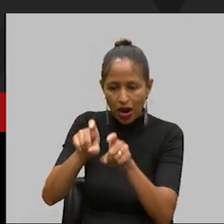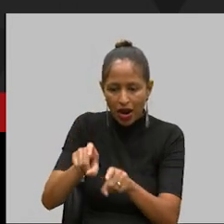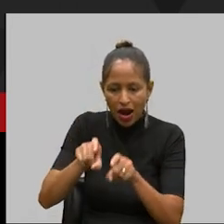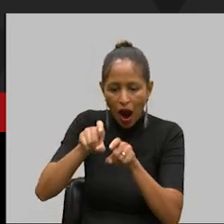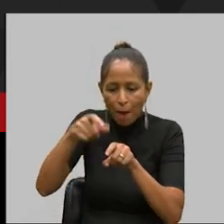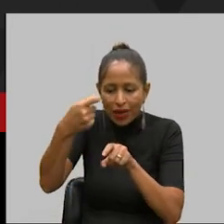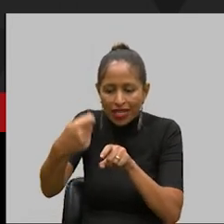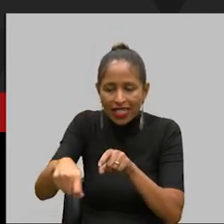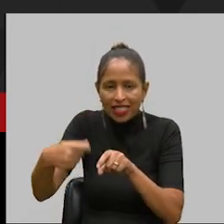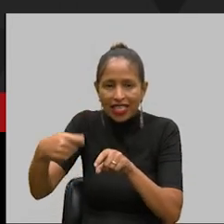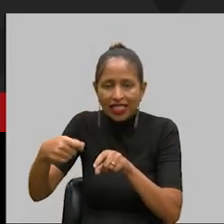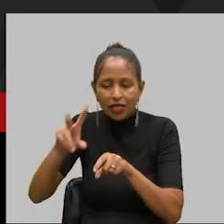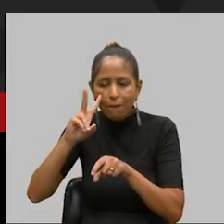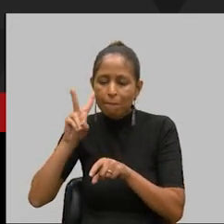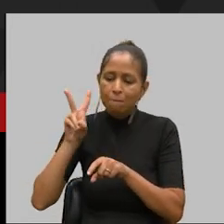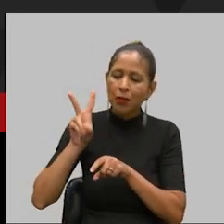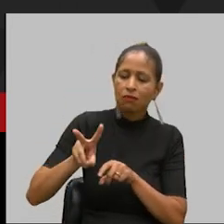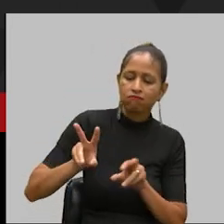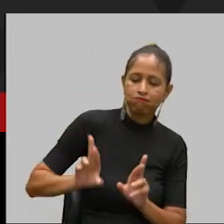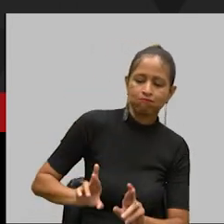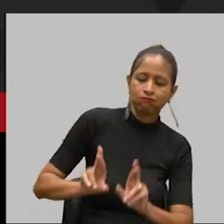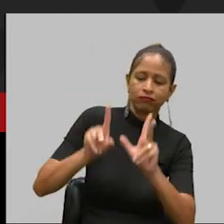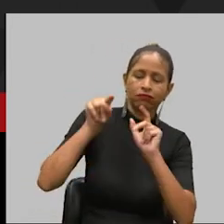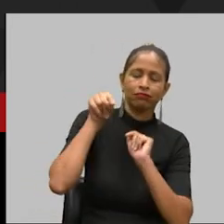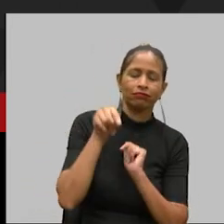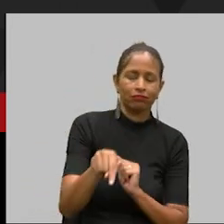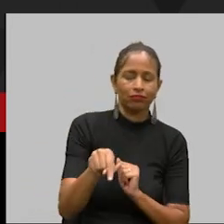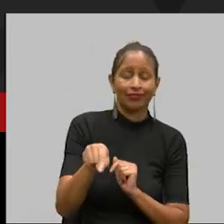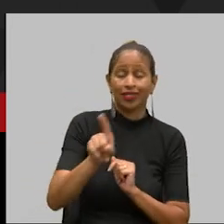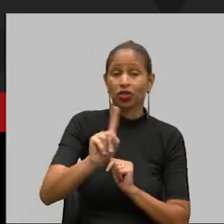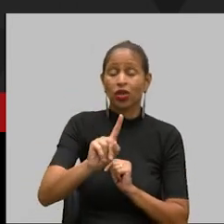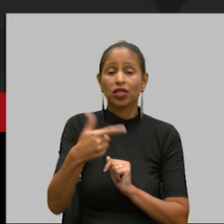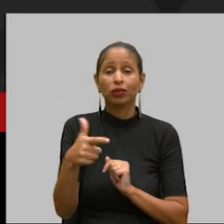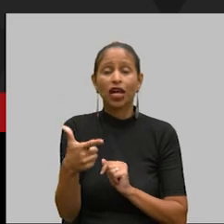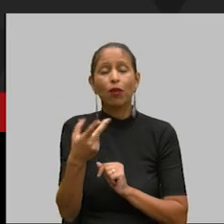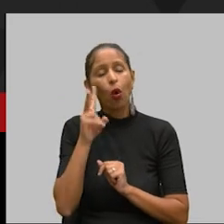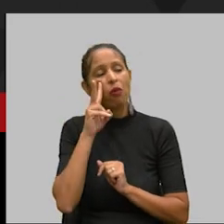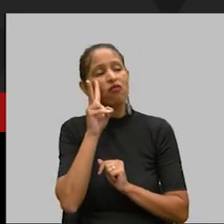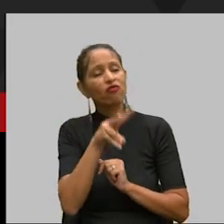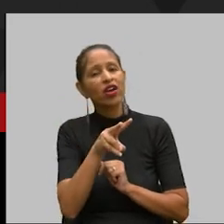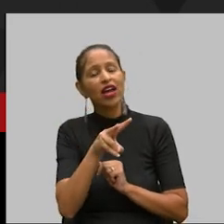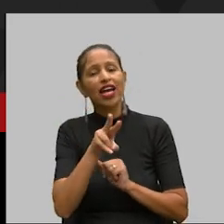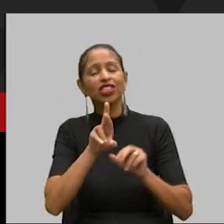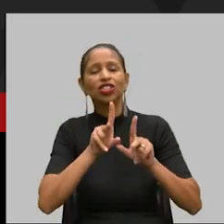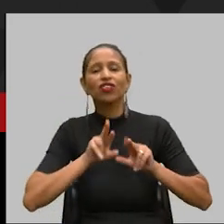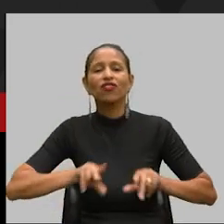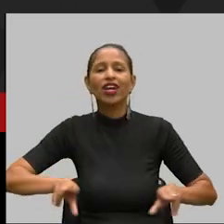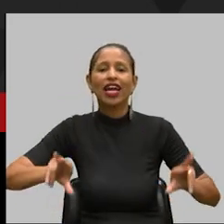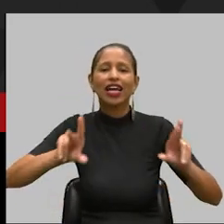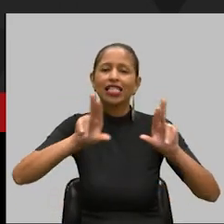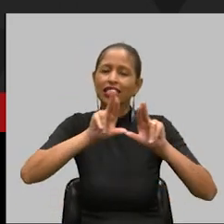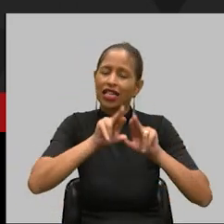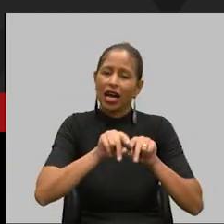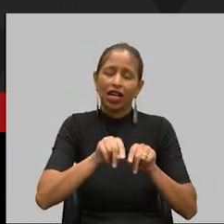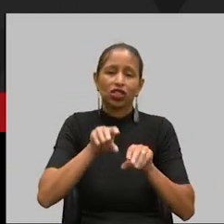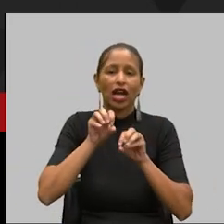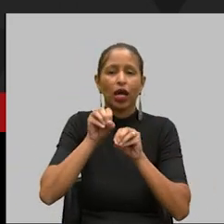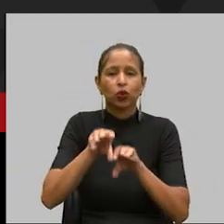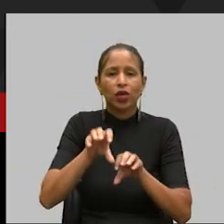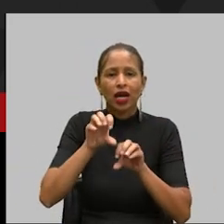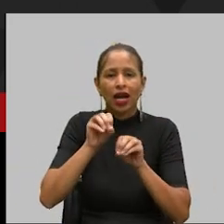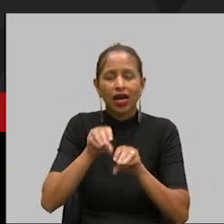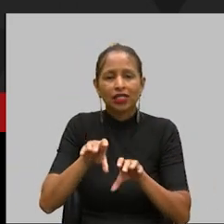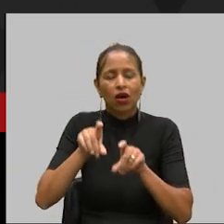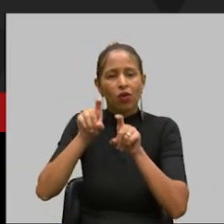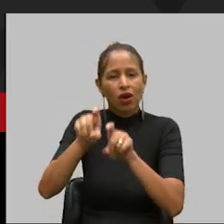necessita ter um olhar diferenciado né Nós não temos Como olhar para diversidade que é a educação do campo das